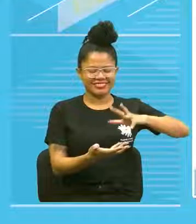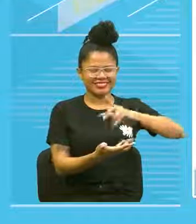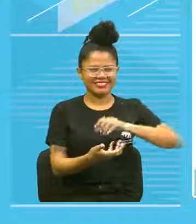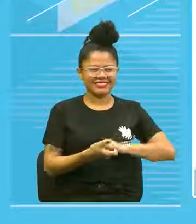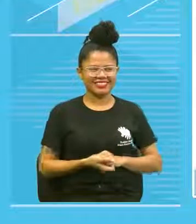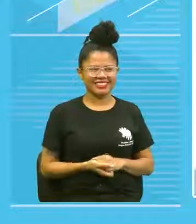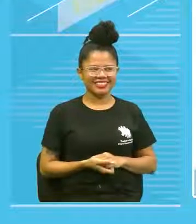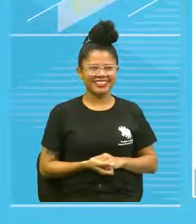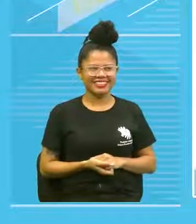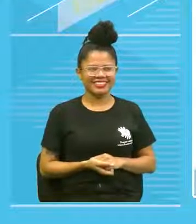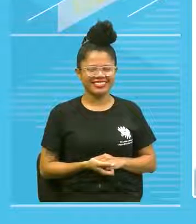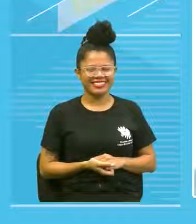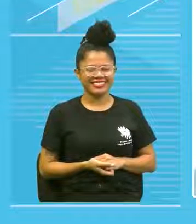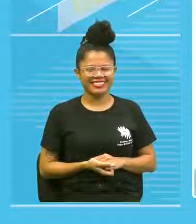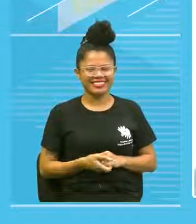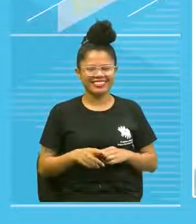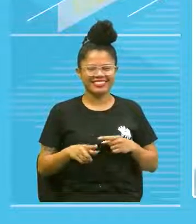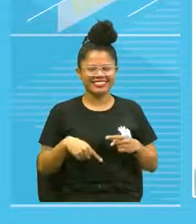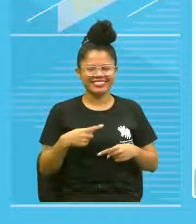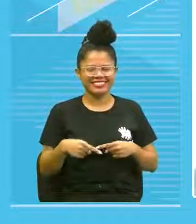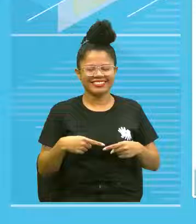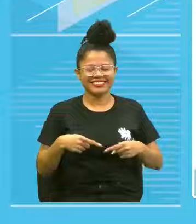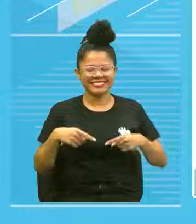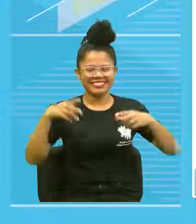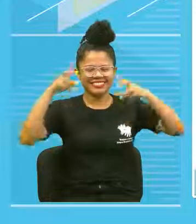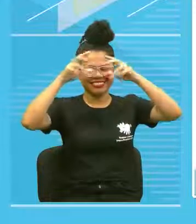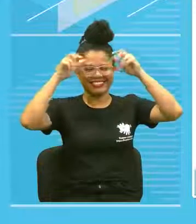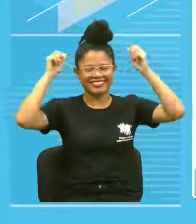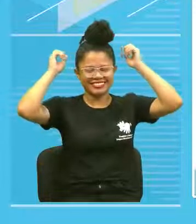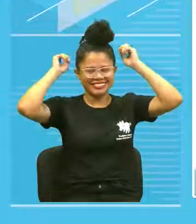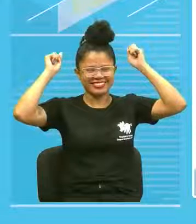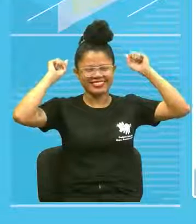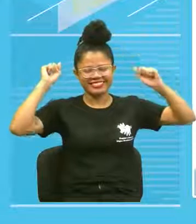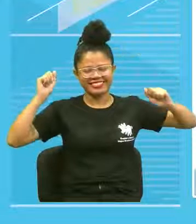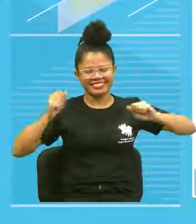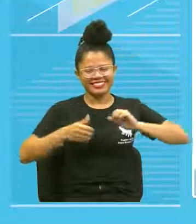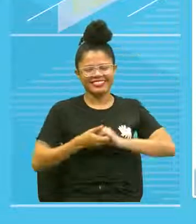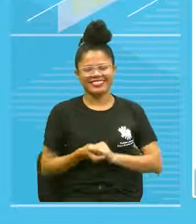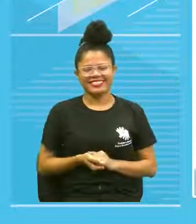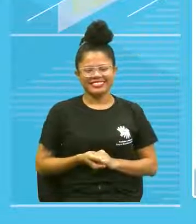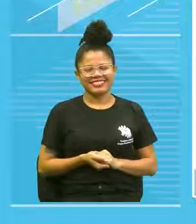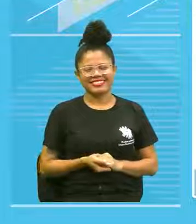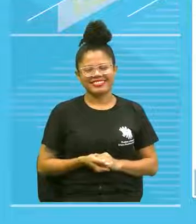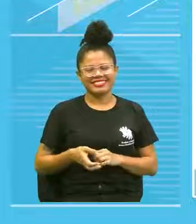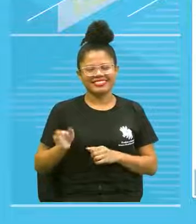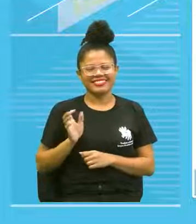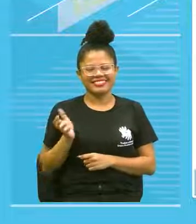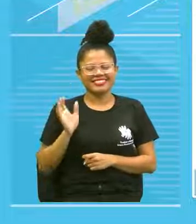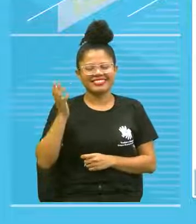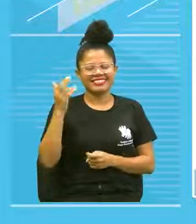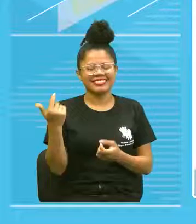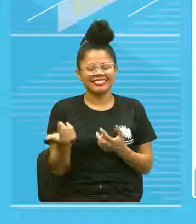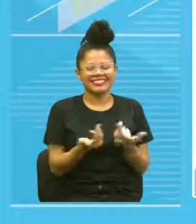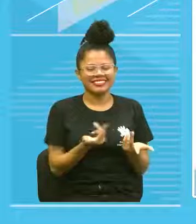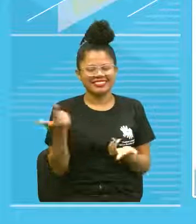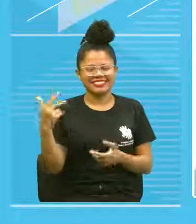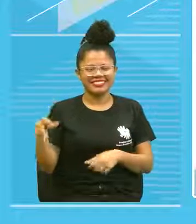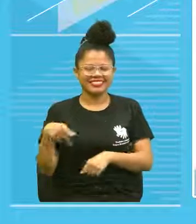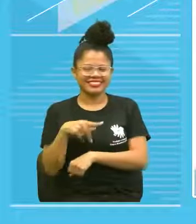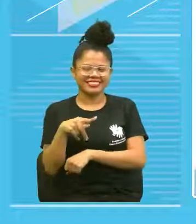ele tava tudo de turbante é tudo rico e vai aquele shakes